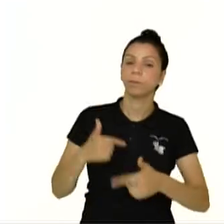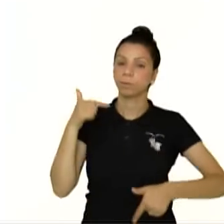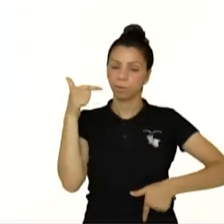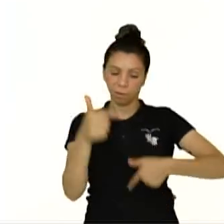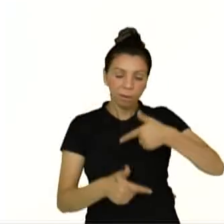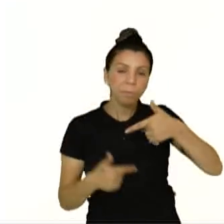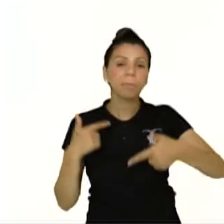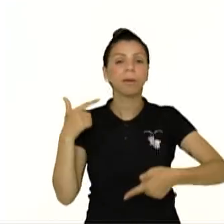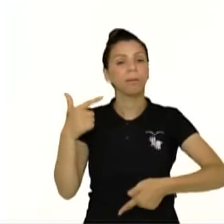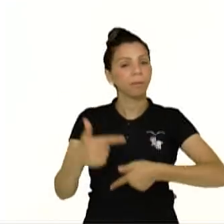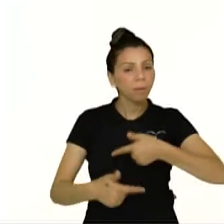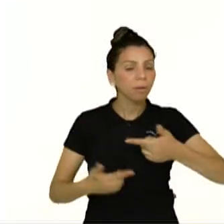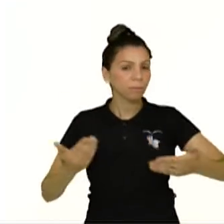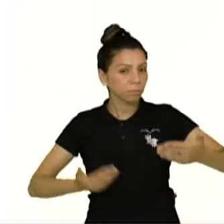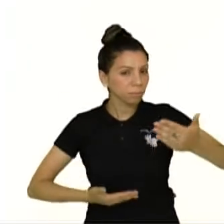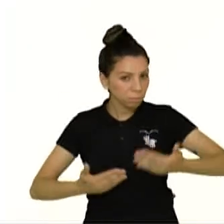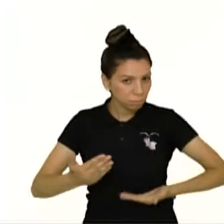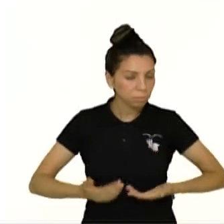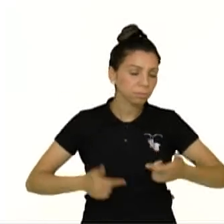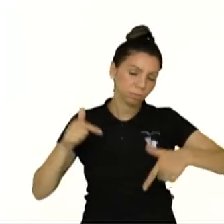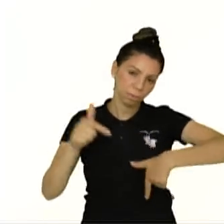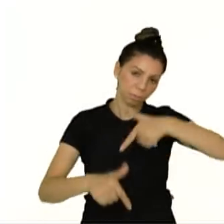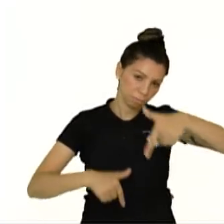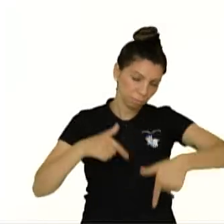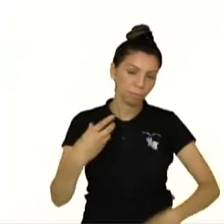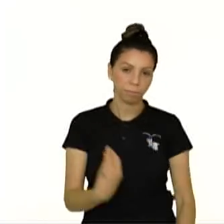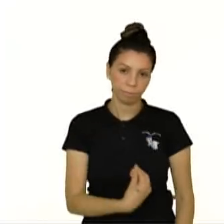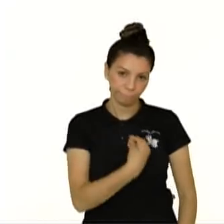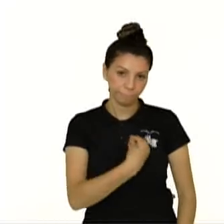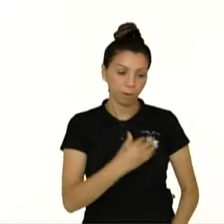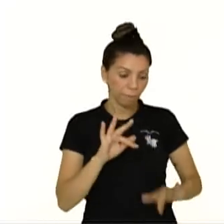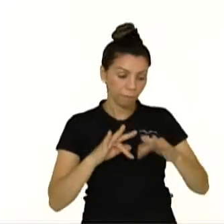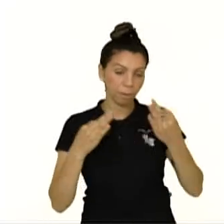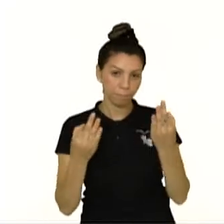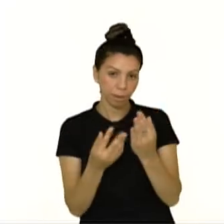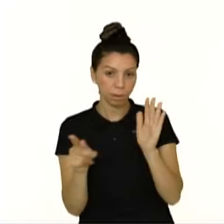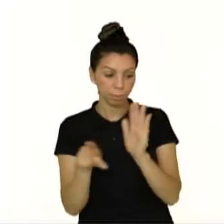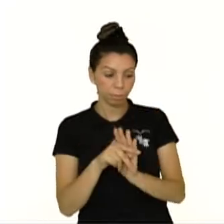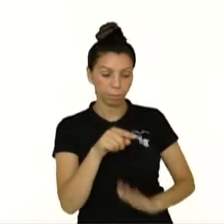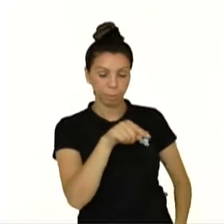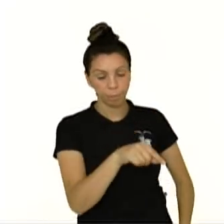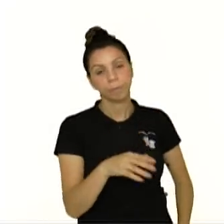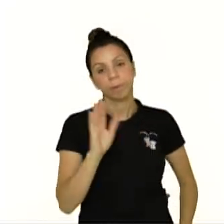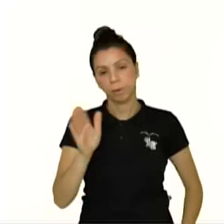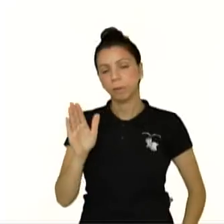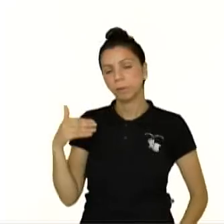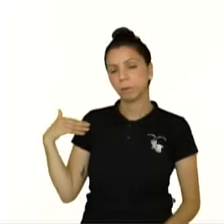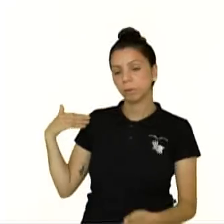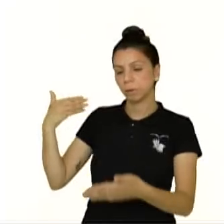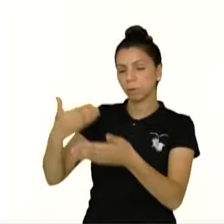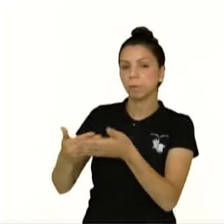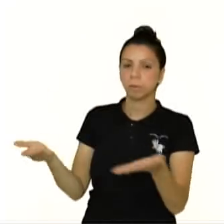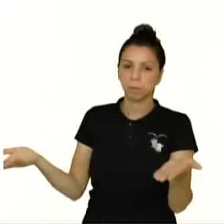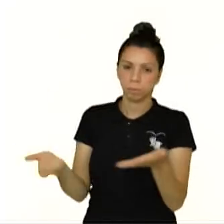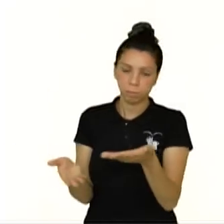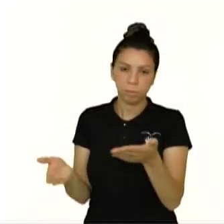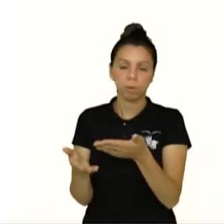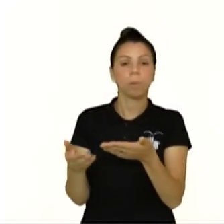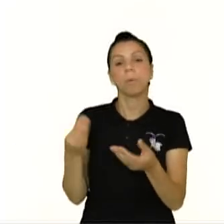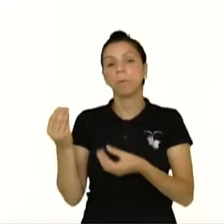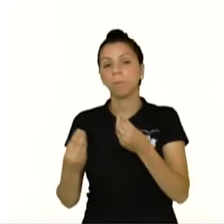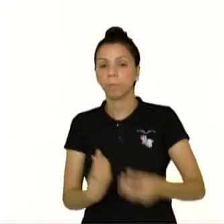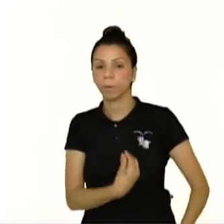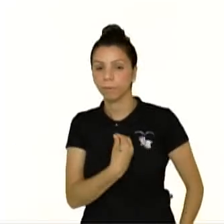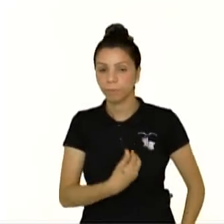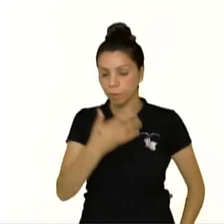que precisava trabalhar muito para sobreviver. A gente já falou como era a vida dos operários na segunda Revolução Industrial. Lembra